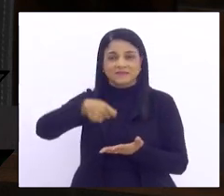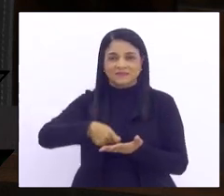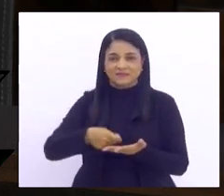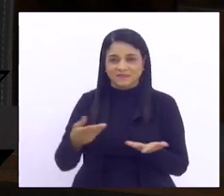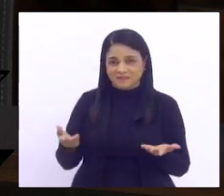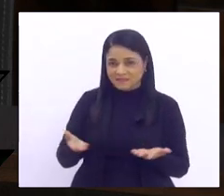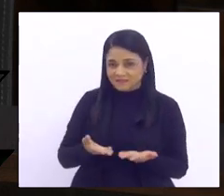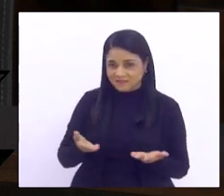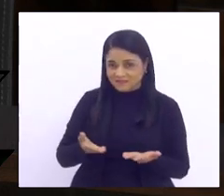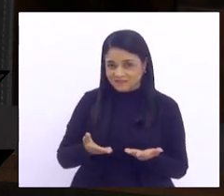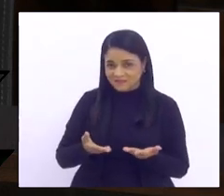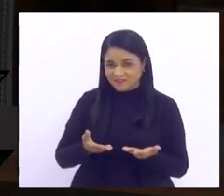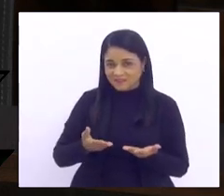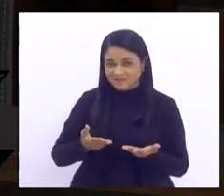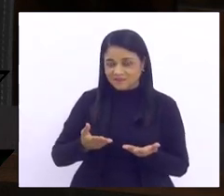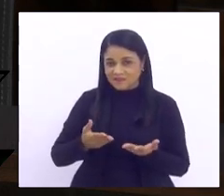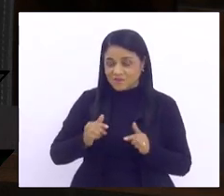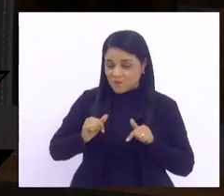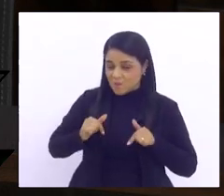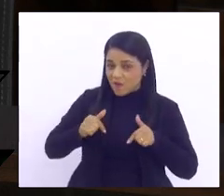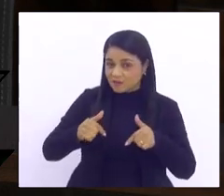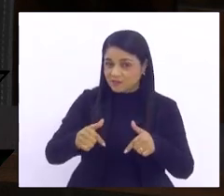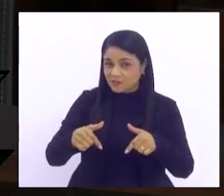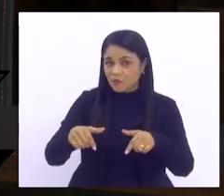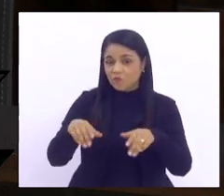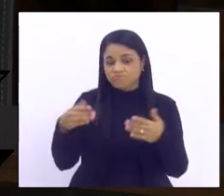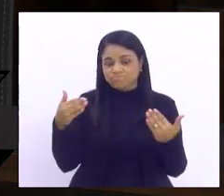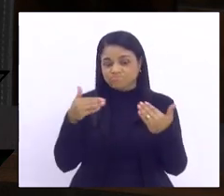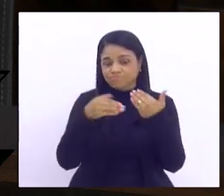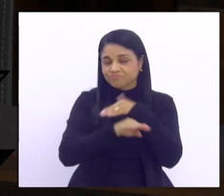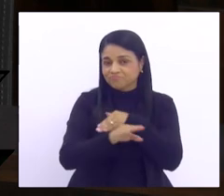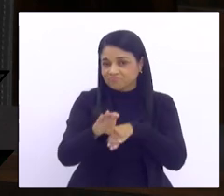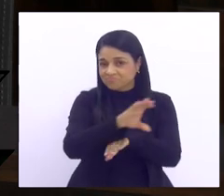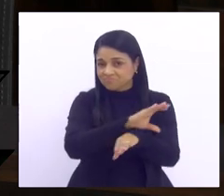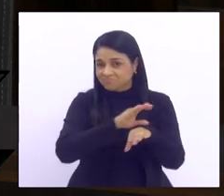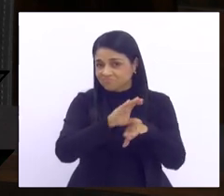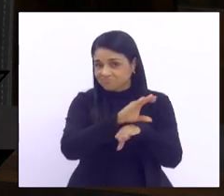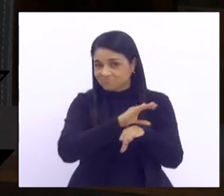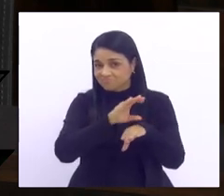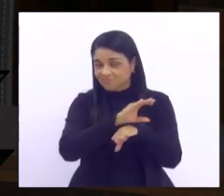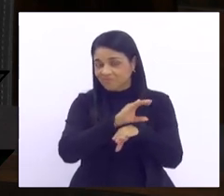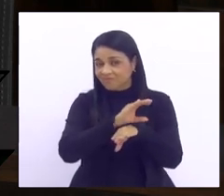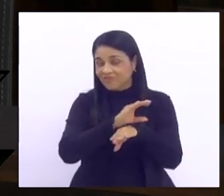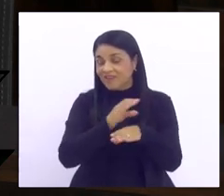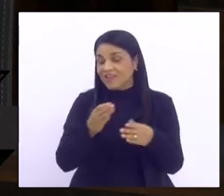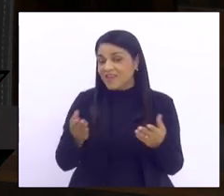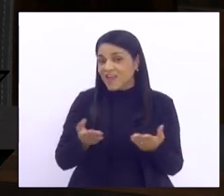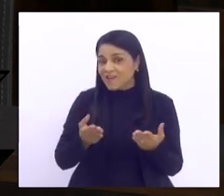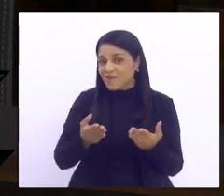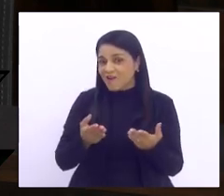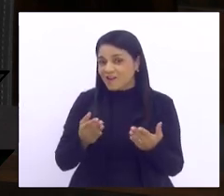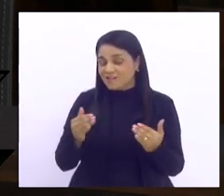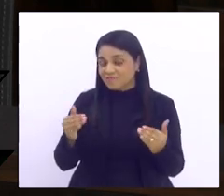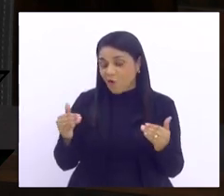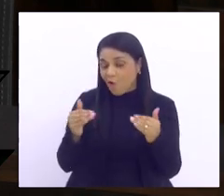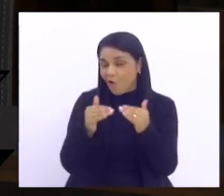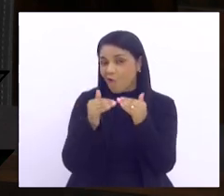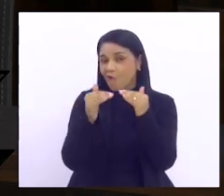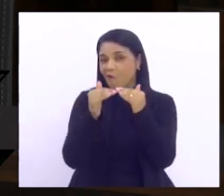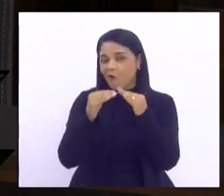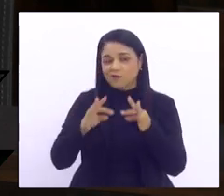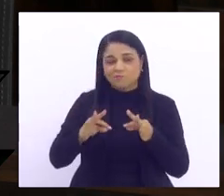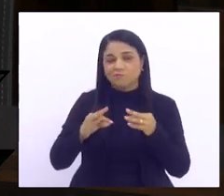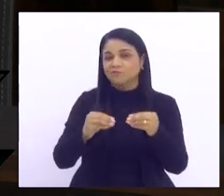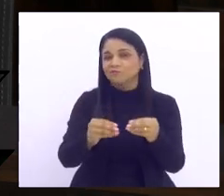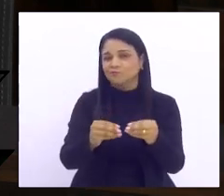extrapoladas numa ação constitucional, e essas razões agora vão valer para tudo e